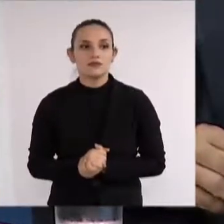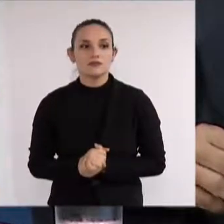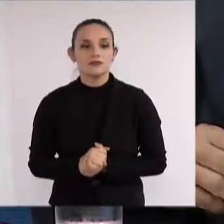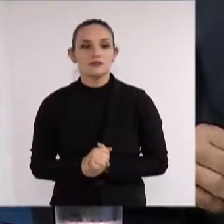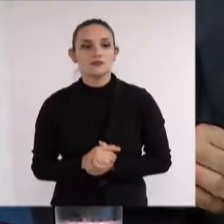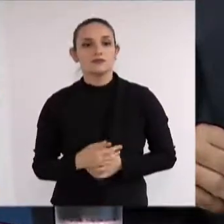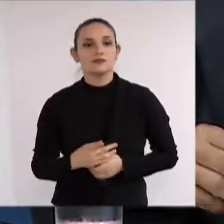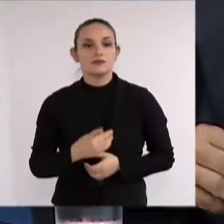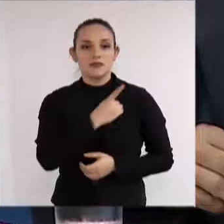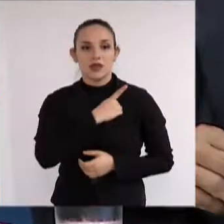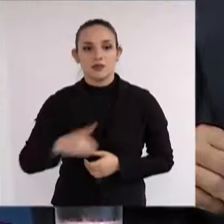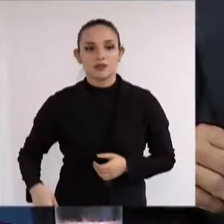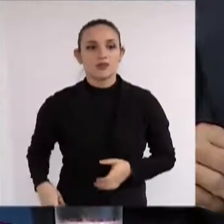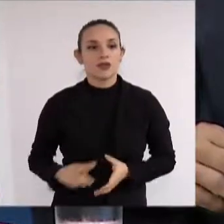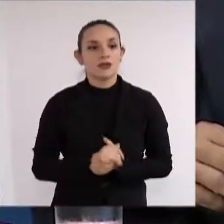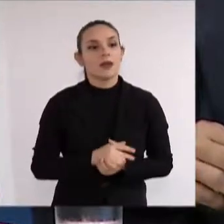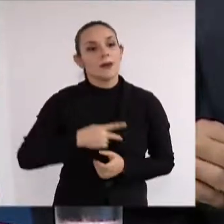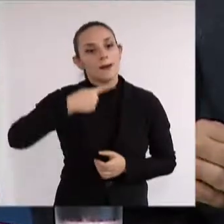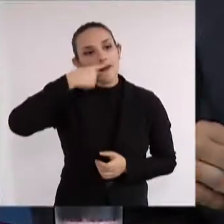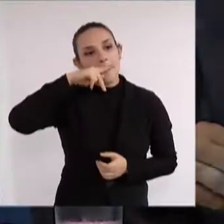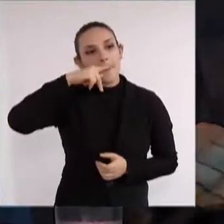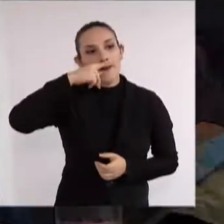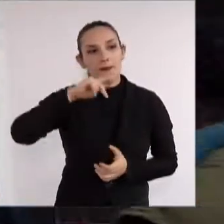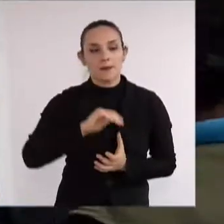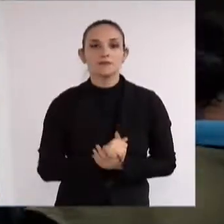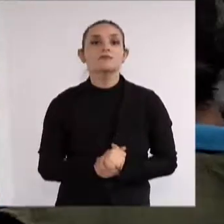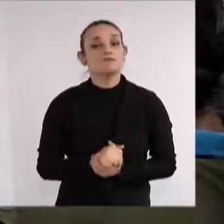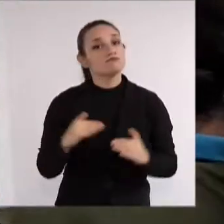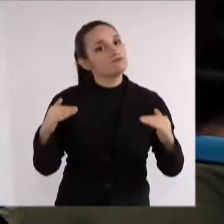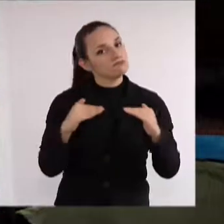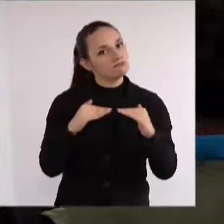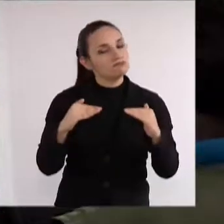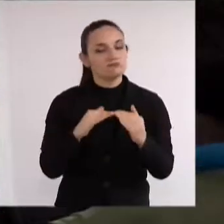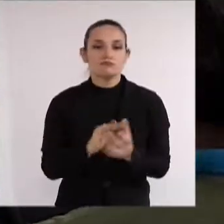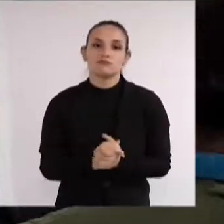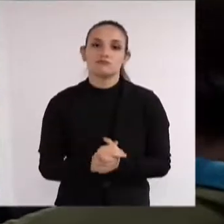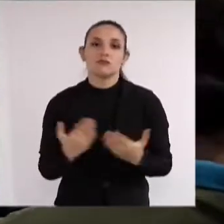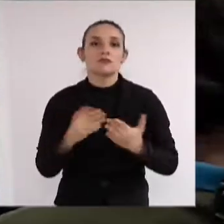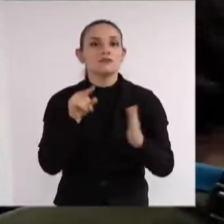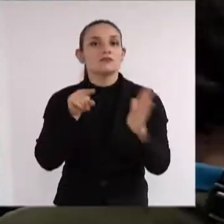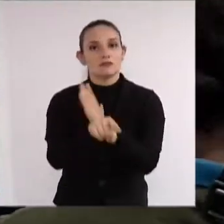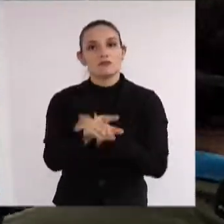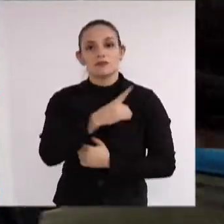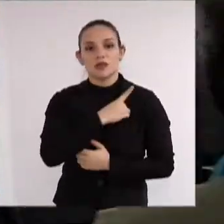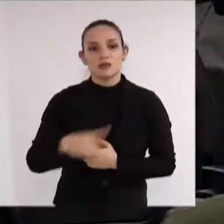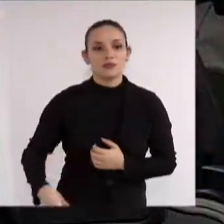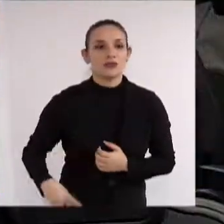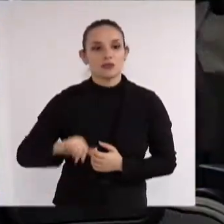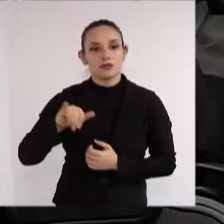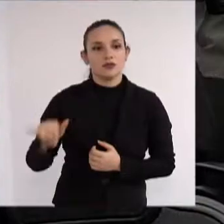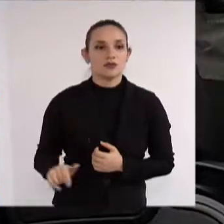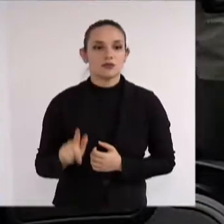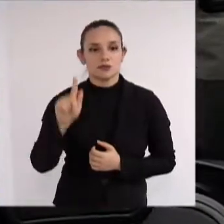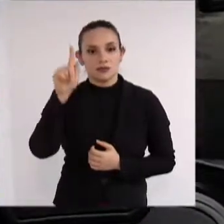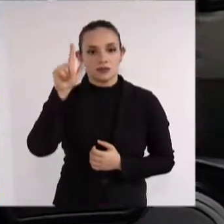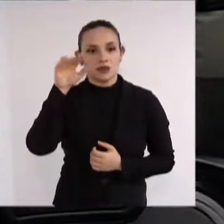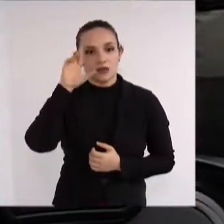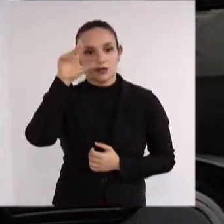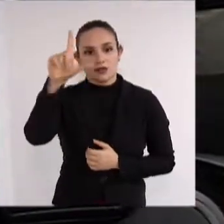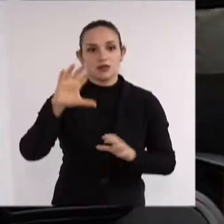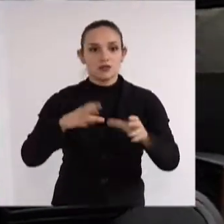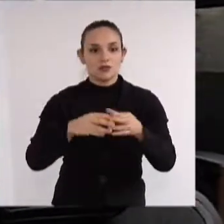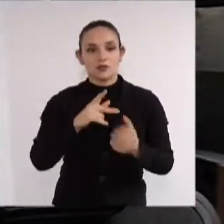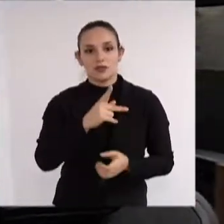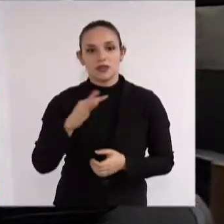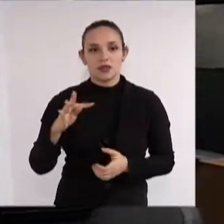o deputado Paulo Ciufi. De acordo. Quero consultar o deputado João Grandão, líder do Partido dos